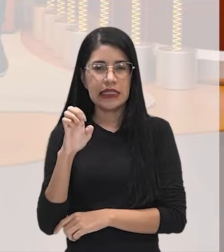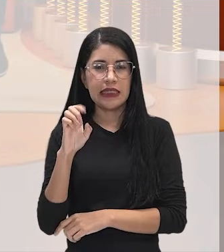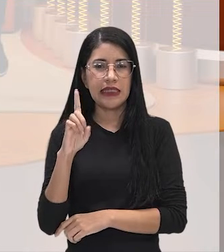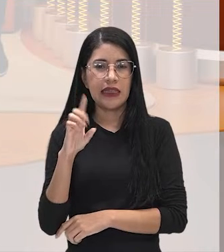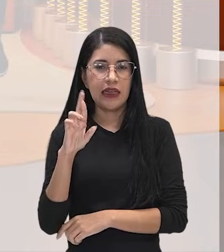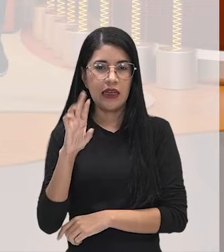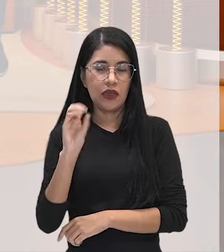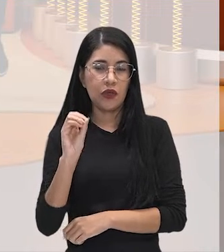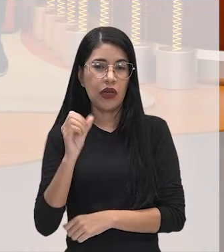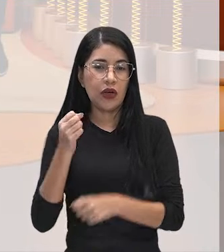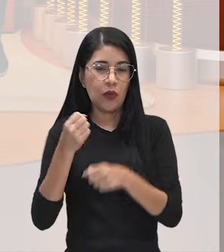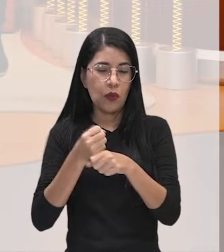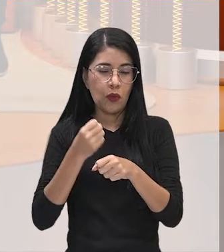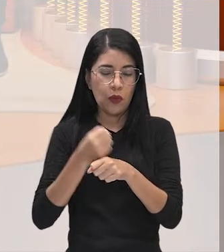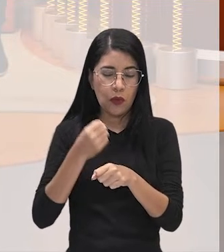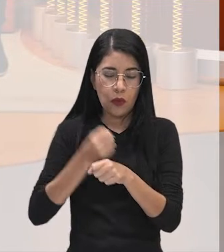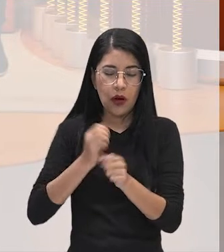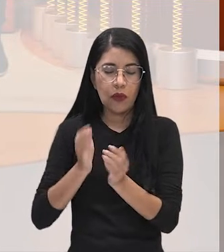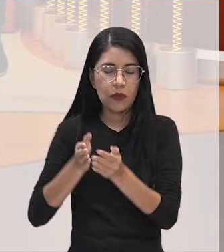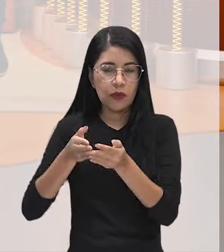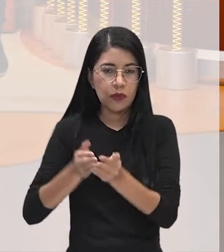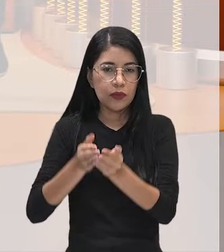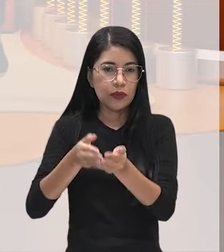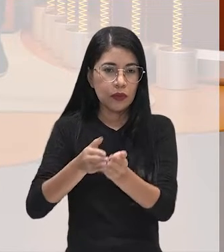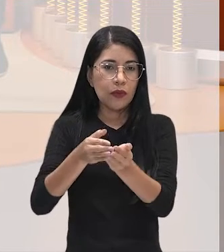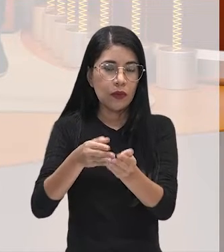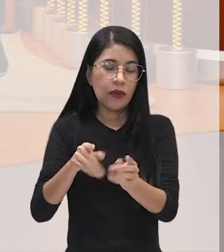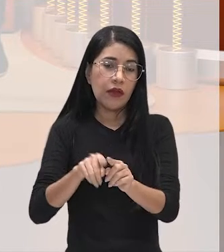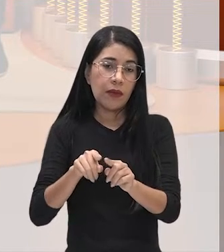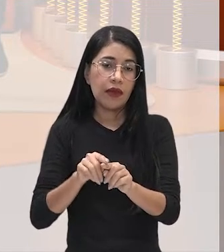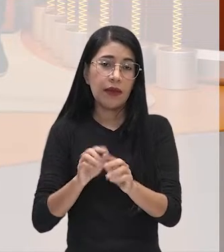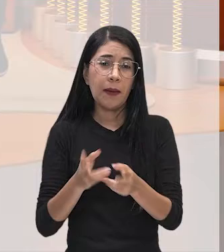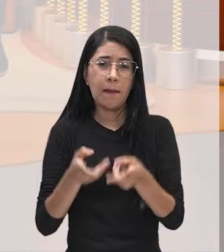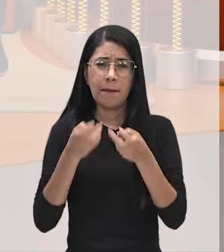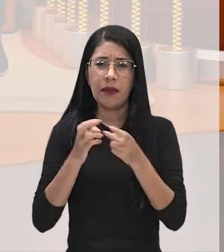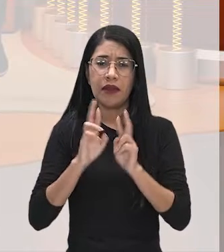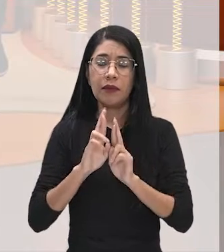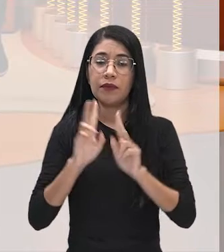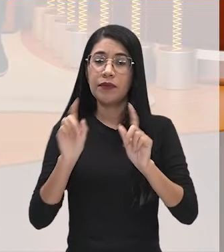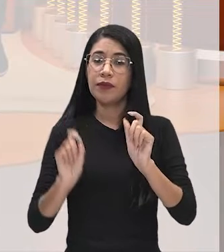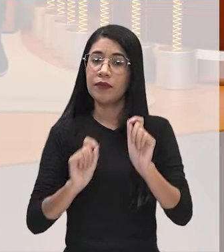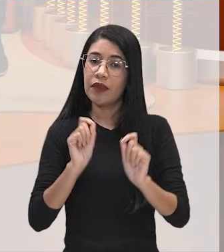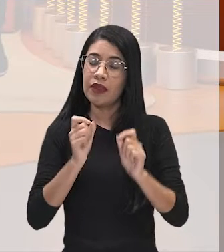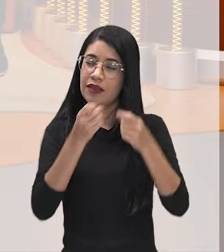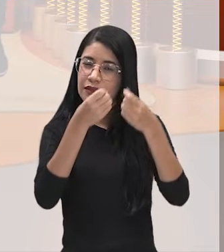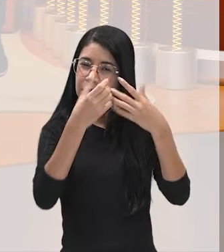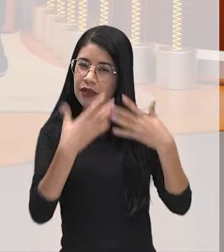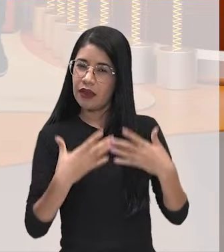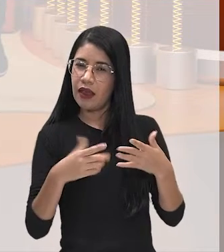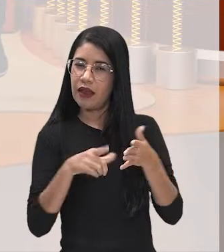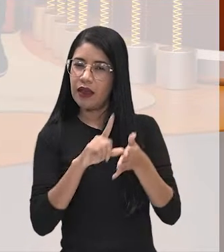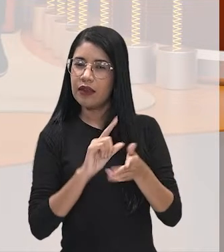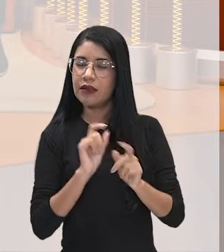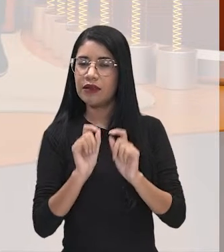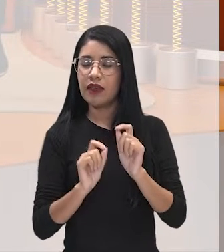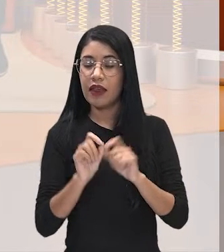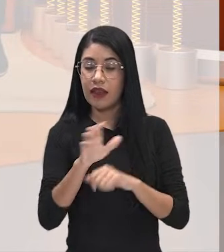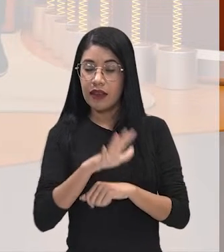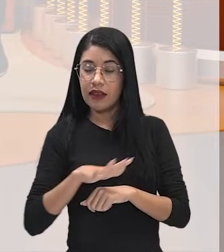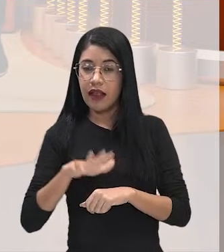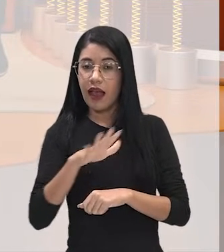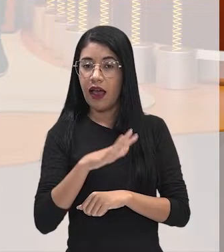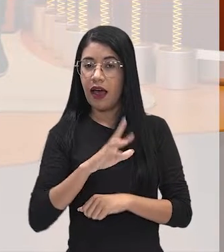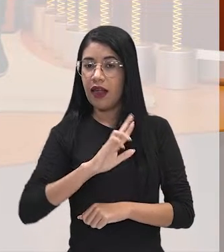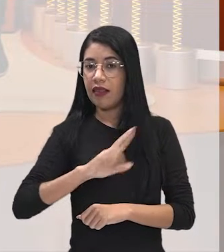na construção dos navios. Olha só um diferencial. Eu acabei de dizer para vocês, então, que a área ela não